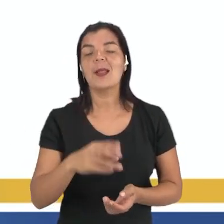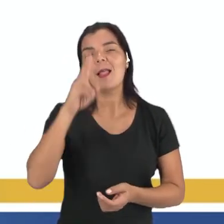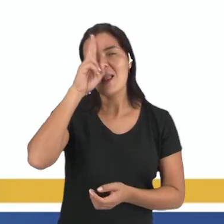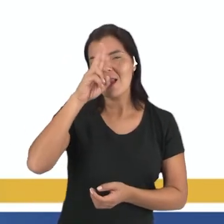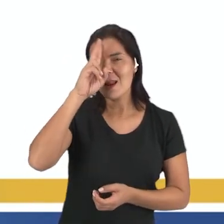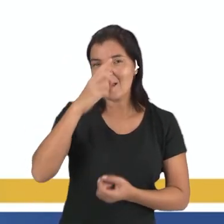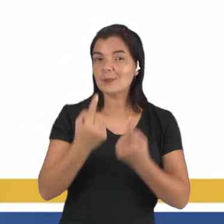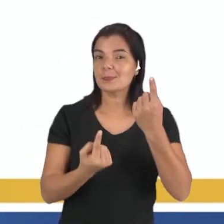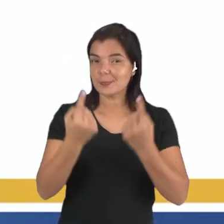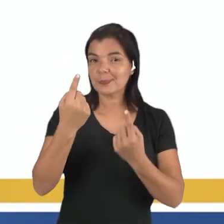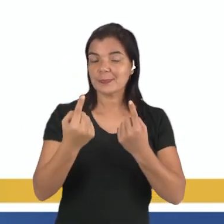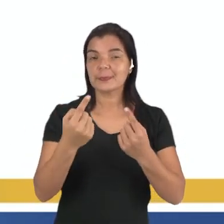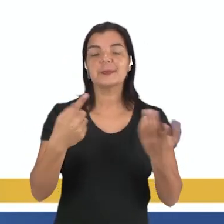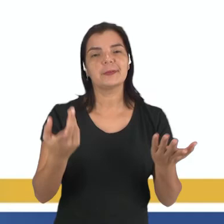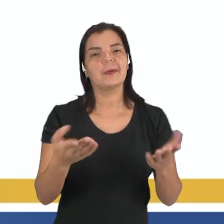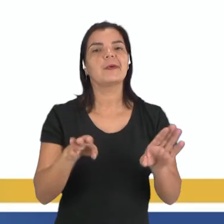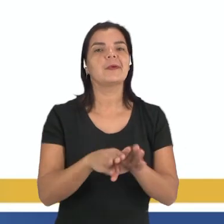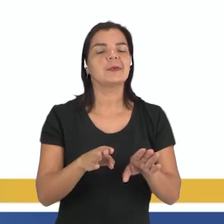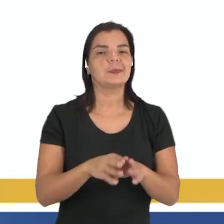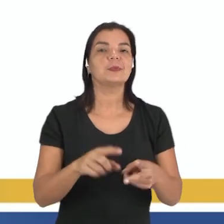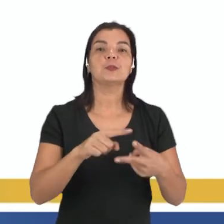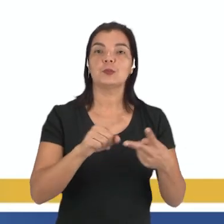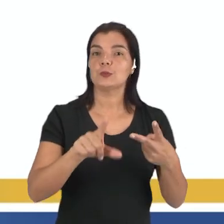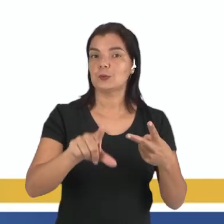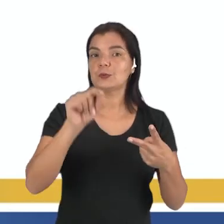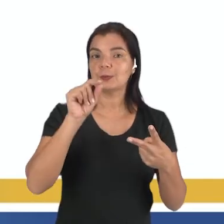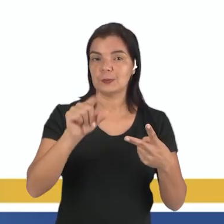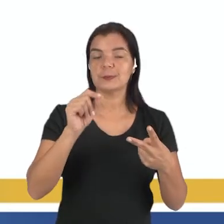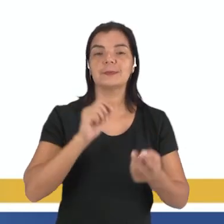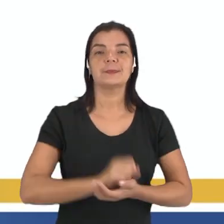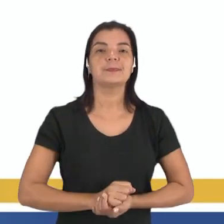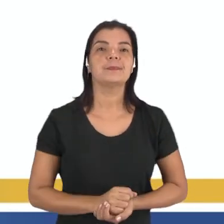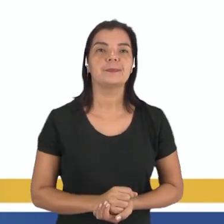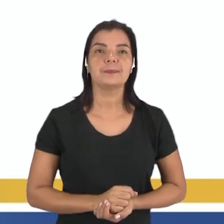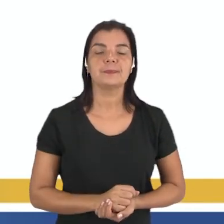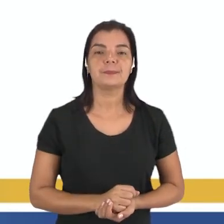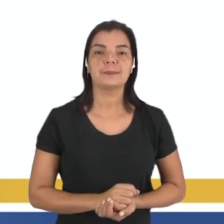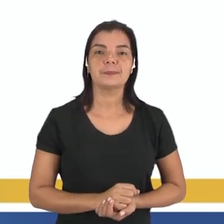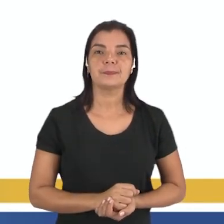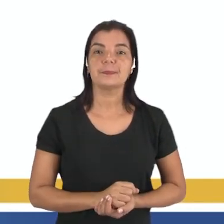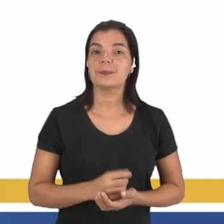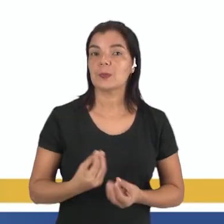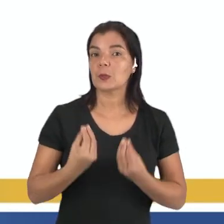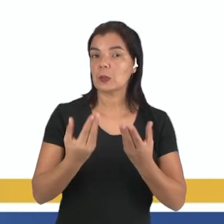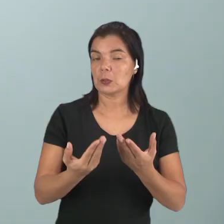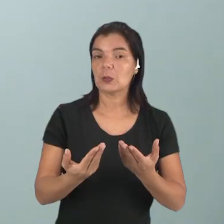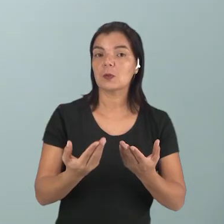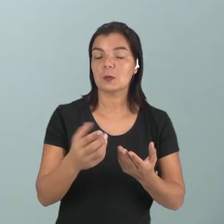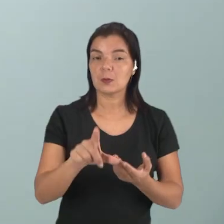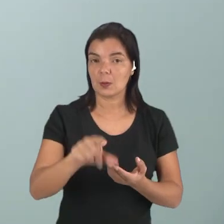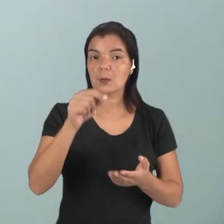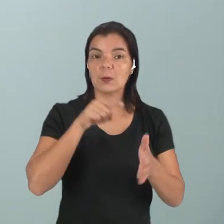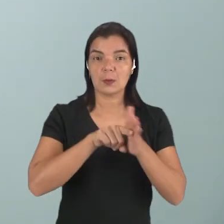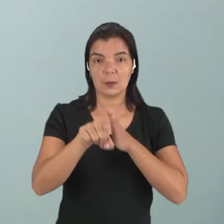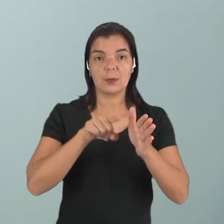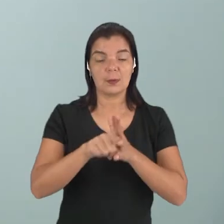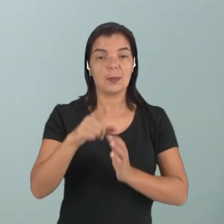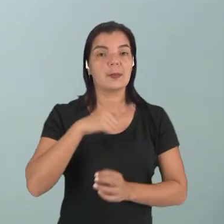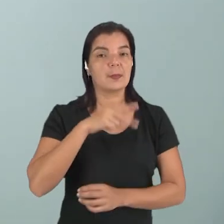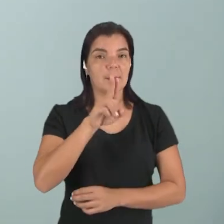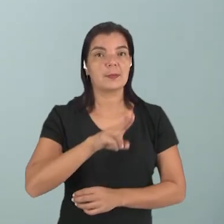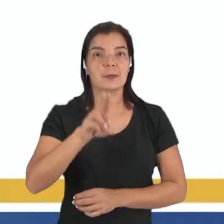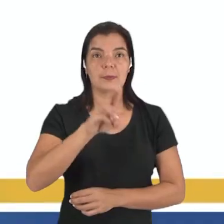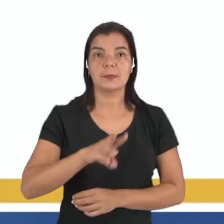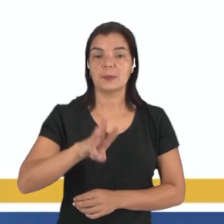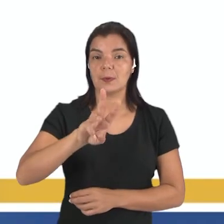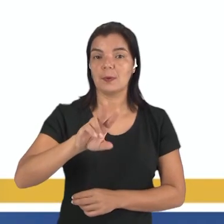das opções? Então, nessa sentença, a gente tem a opção de Ferrari ou Lamborghini. Quando você dá a opção na pergunta, você tem que usar o